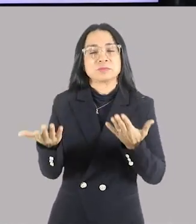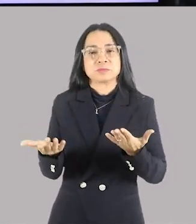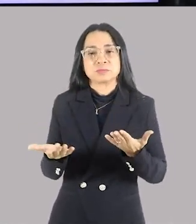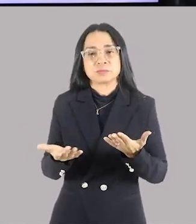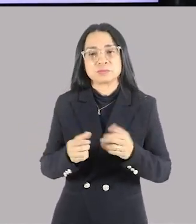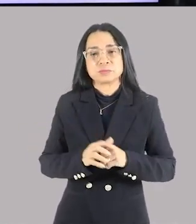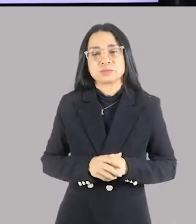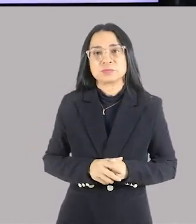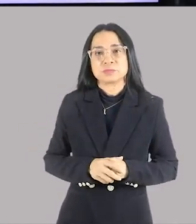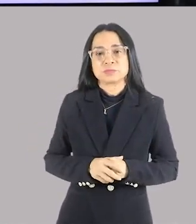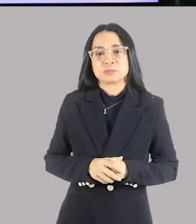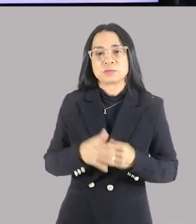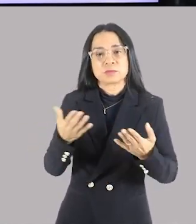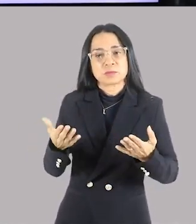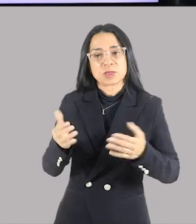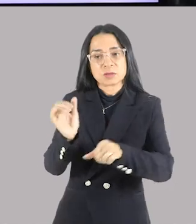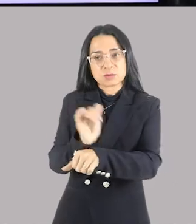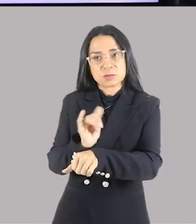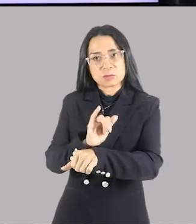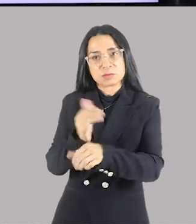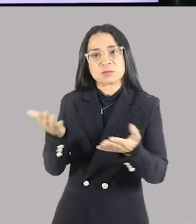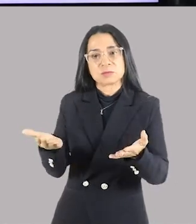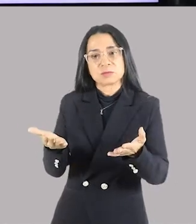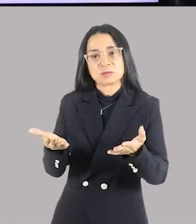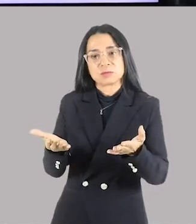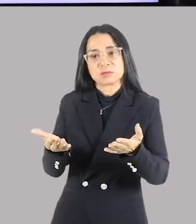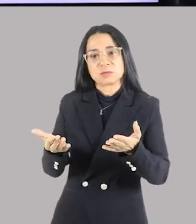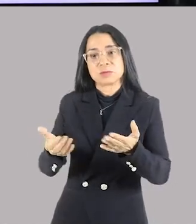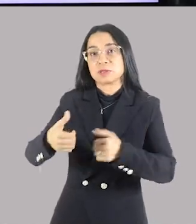Gonçalves Dias e no YouTube aqui, deixe o seu